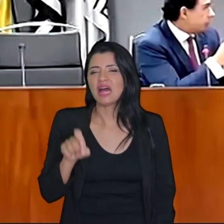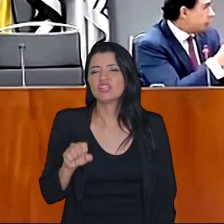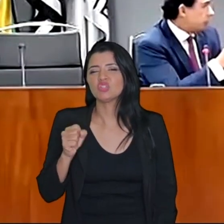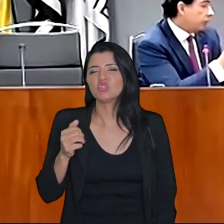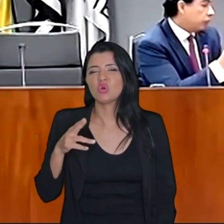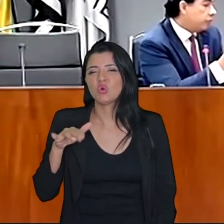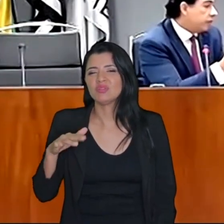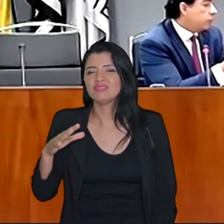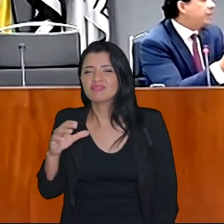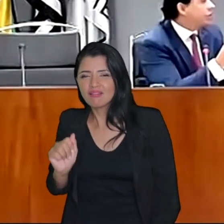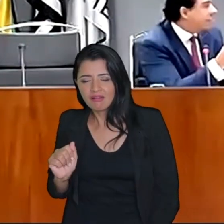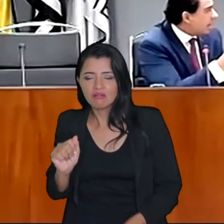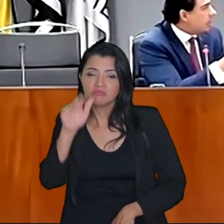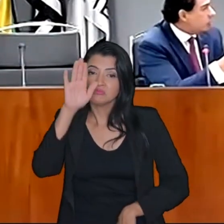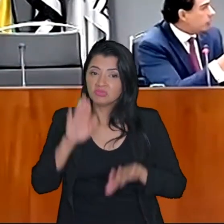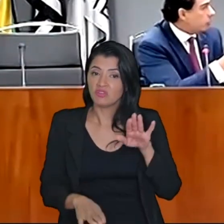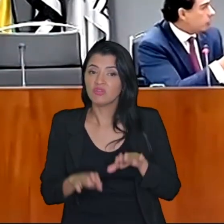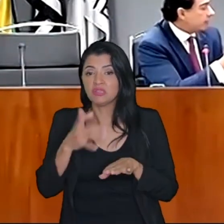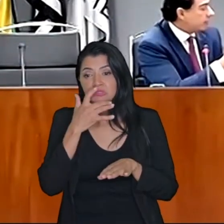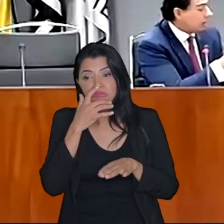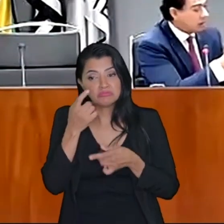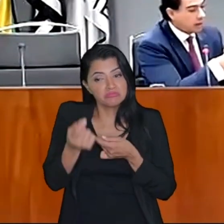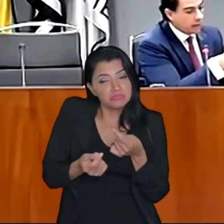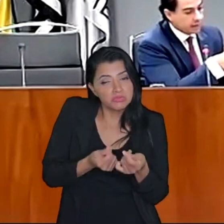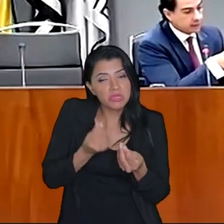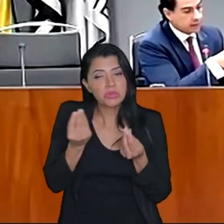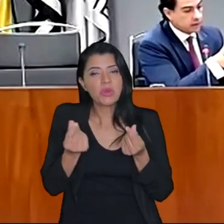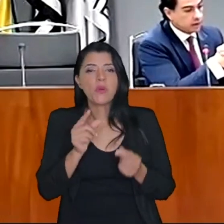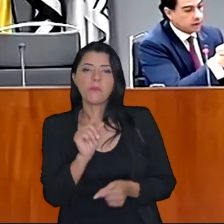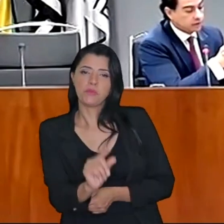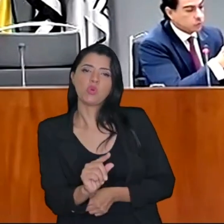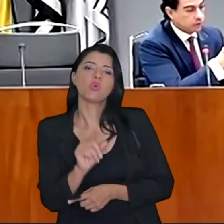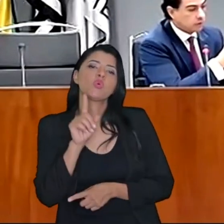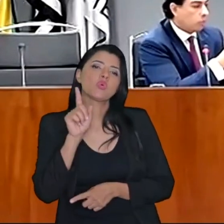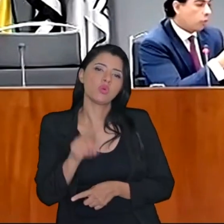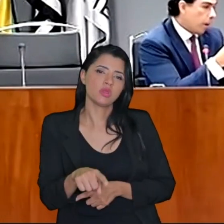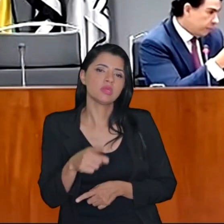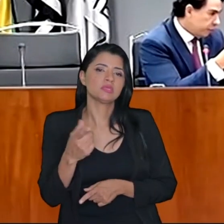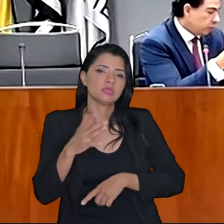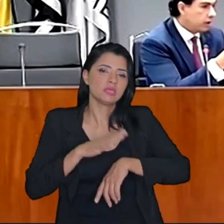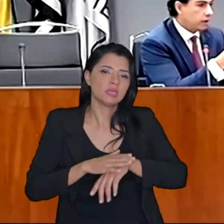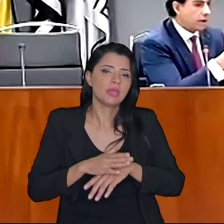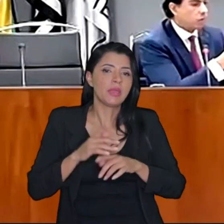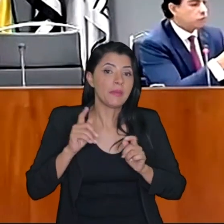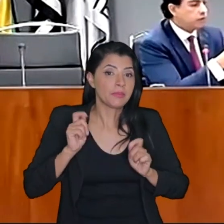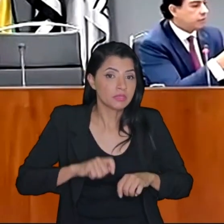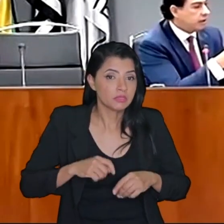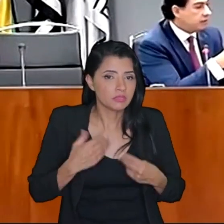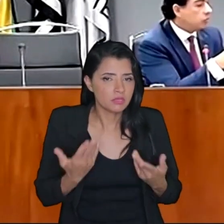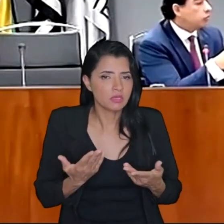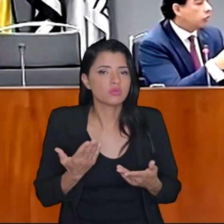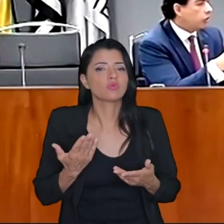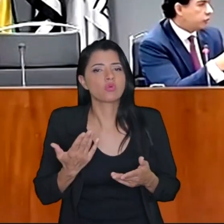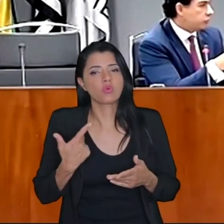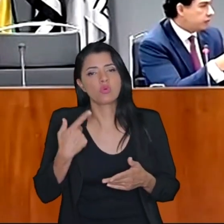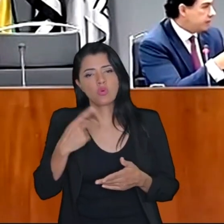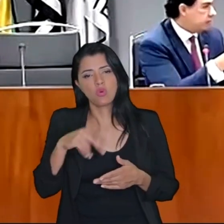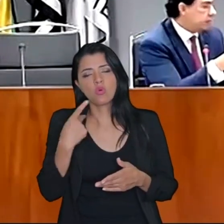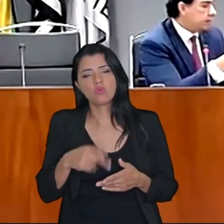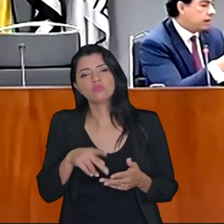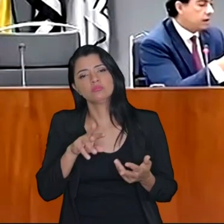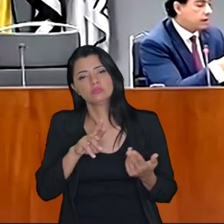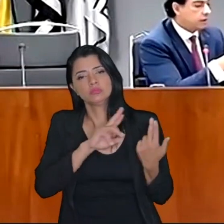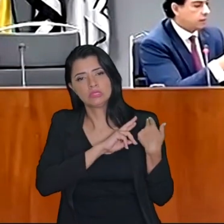por exemplo. Então, isso talvez mitigaria um pouco essa situação, óbvio, né, com os deveres deontológicos